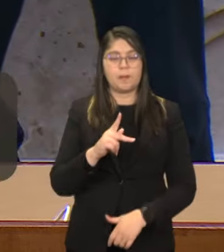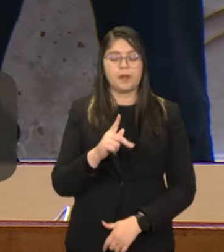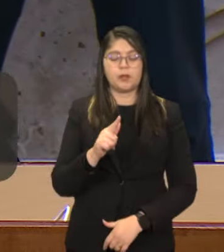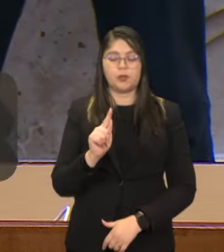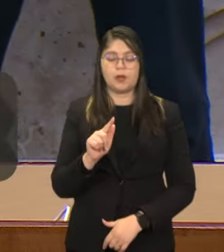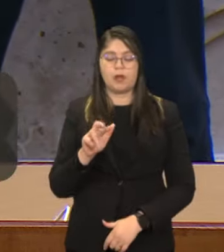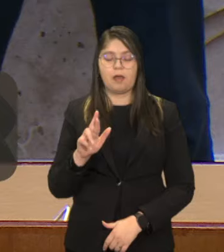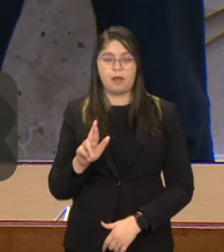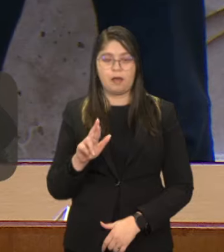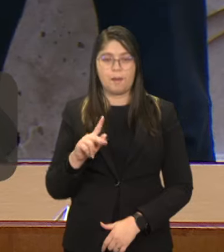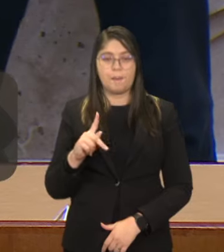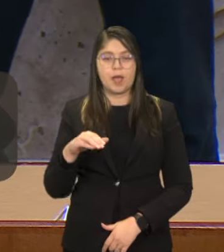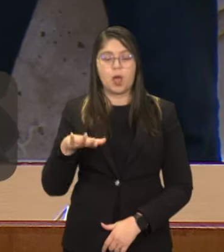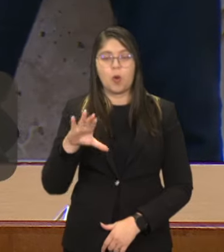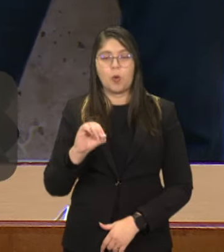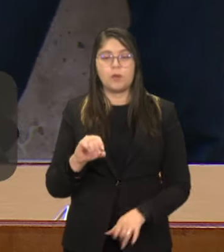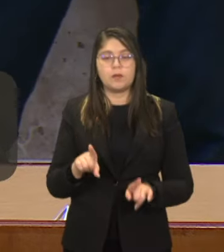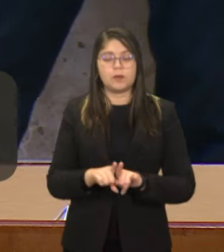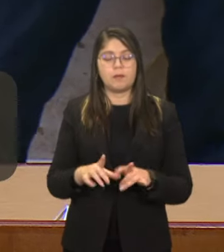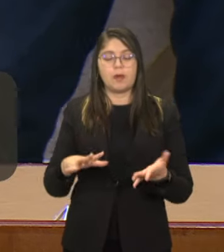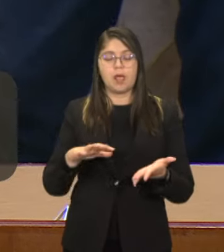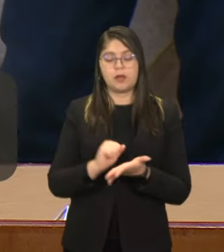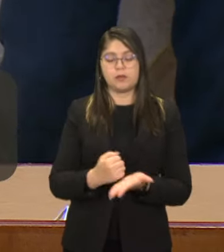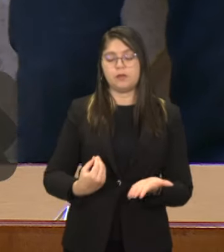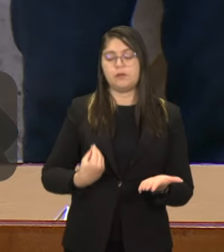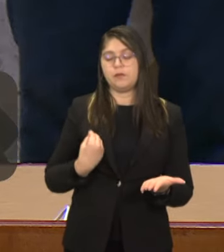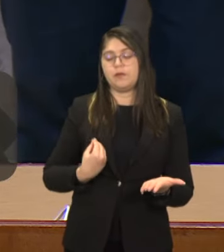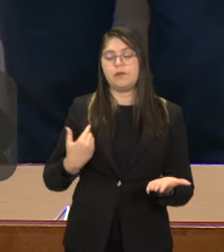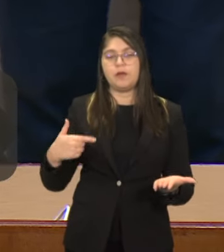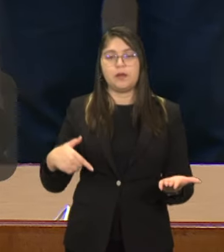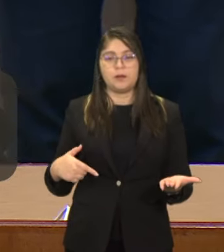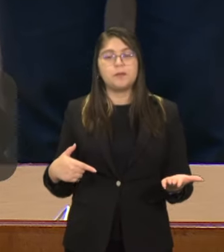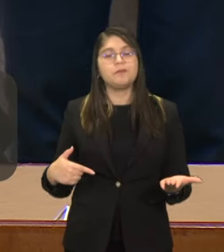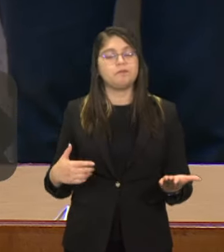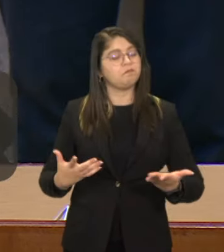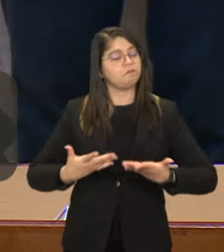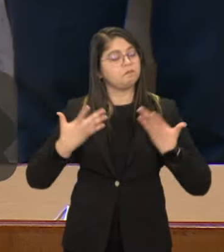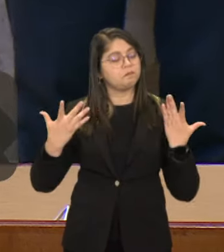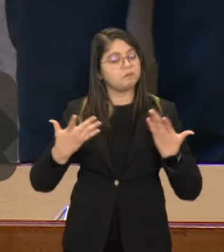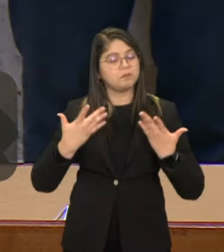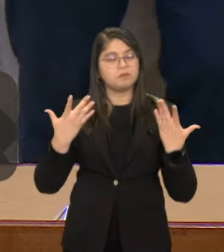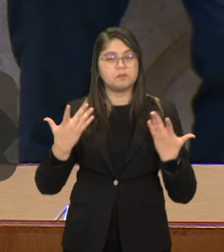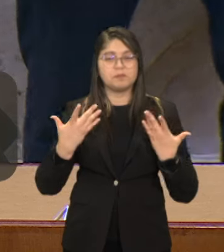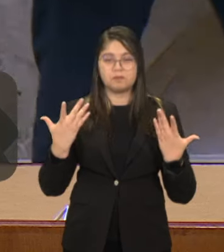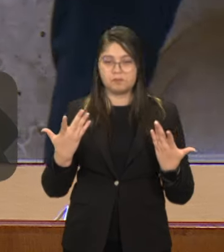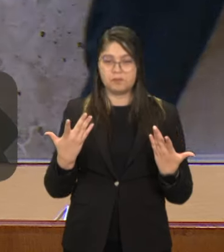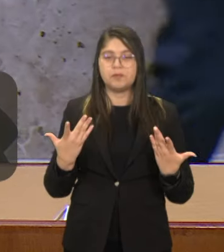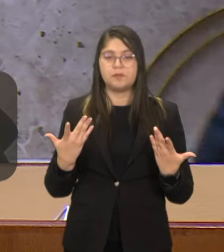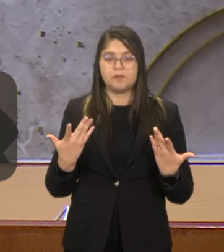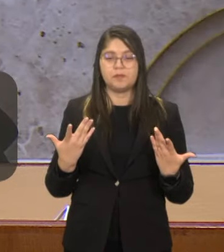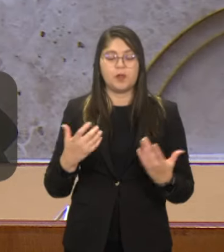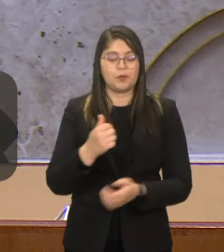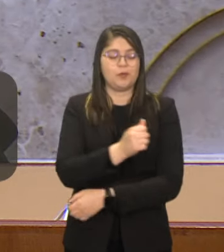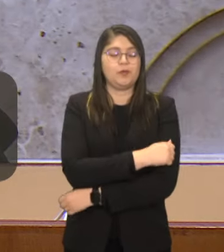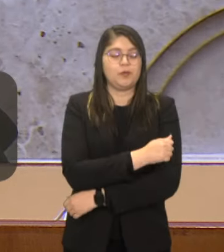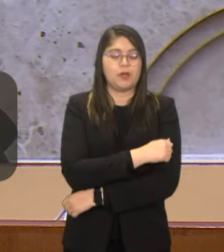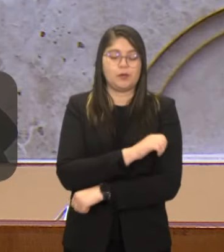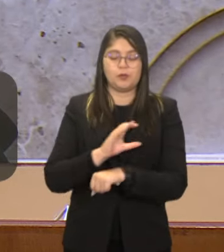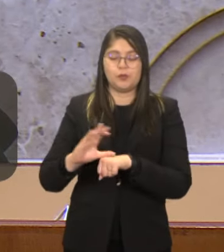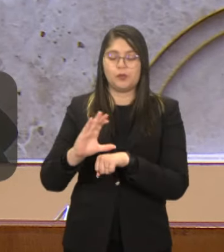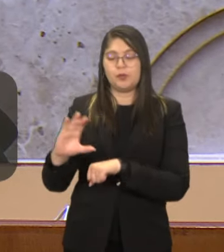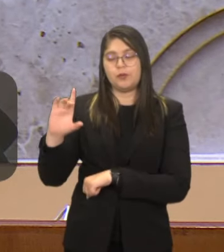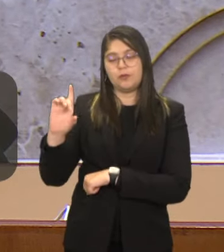Paulo Gonê Branco. Registro a presença entre nós, com muita alegria, dos estudantes do curso de